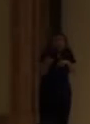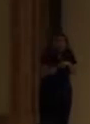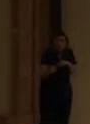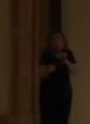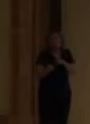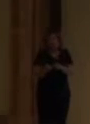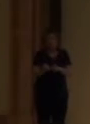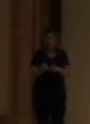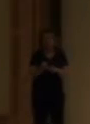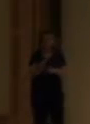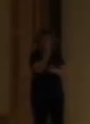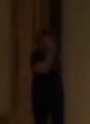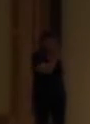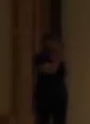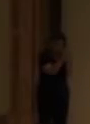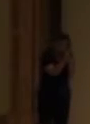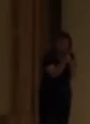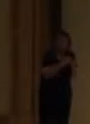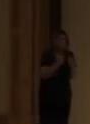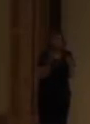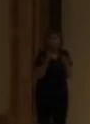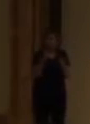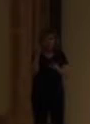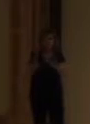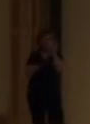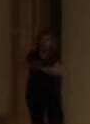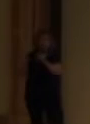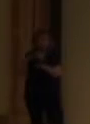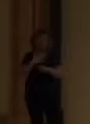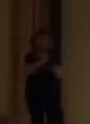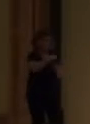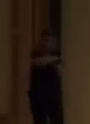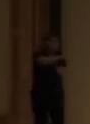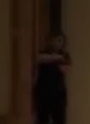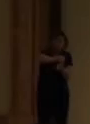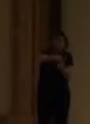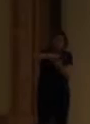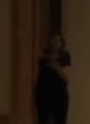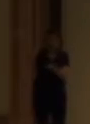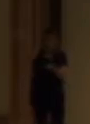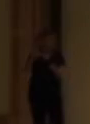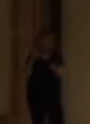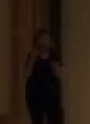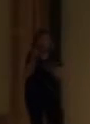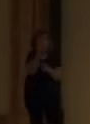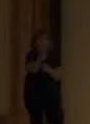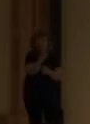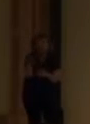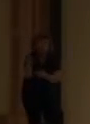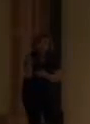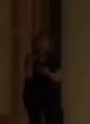minerais, seja do tráfico de mão de obra barata, e o resto, o que é que são esses países como pátrias, é muito difícil